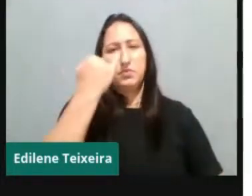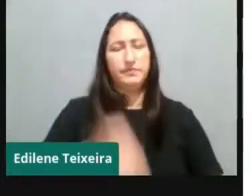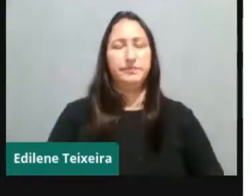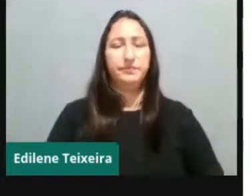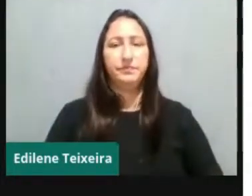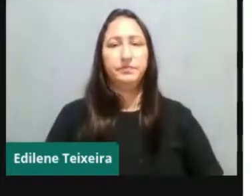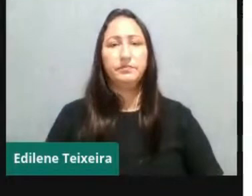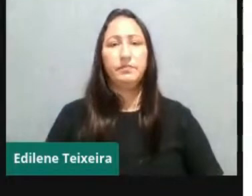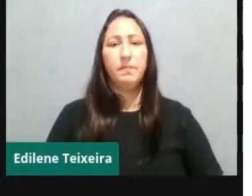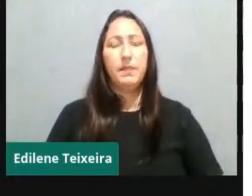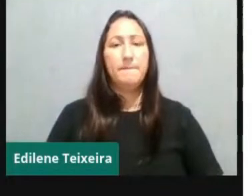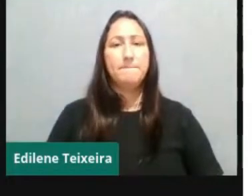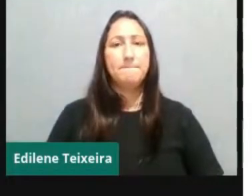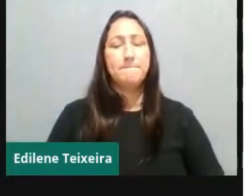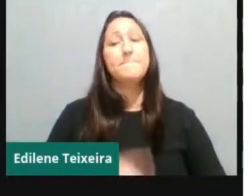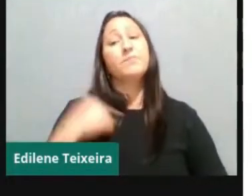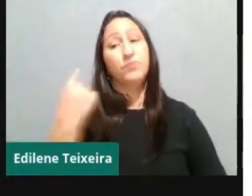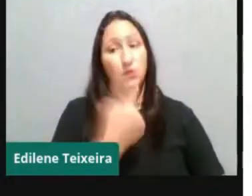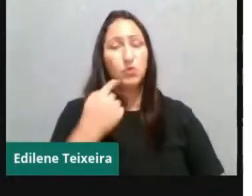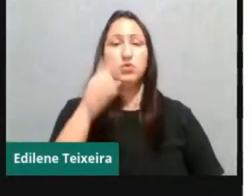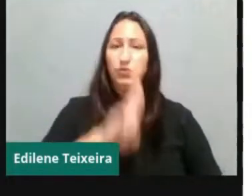a gente usou a atividade dos sujeitos e